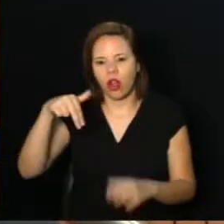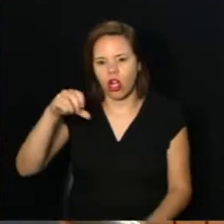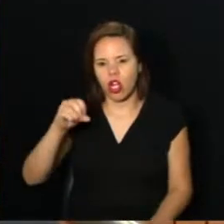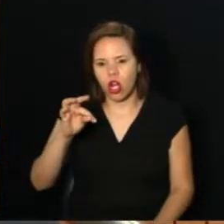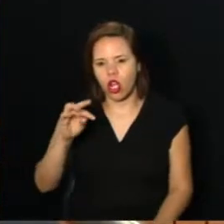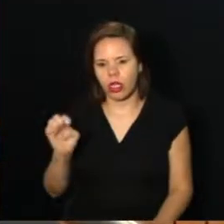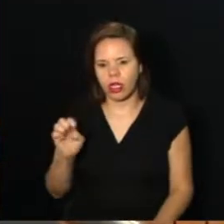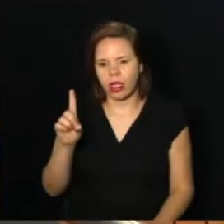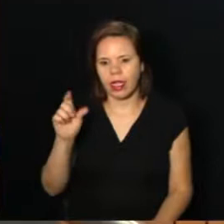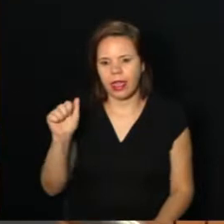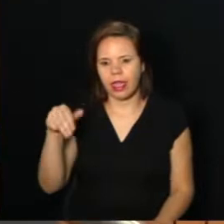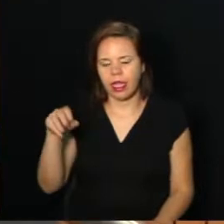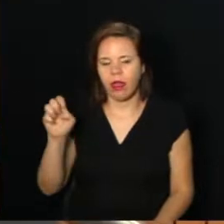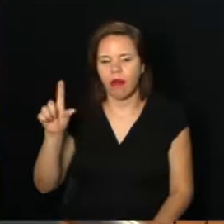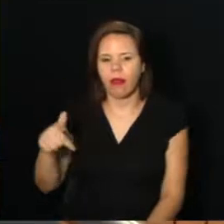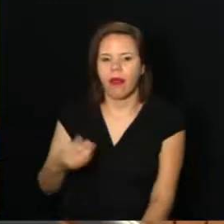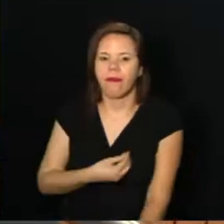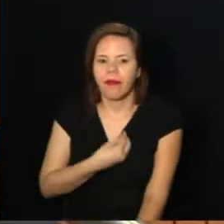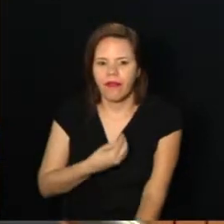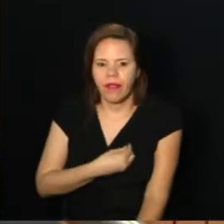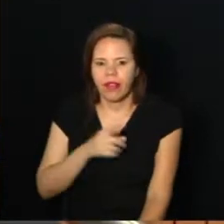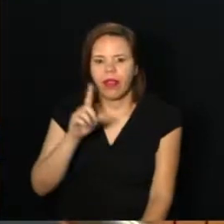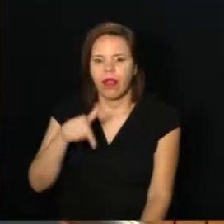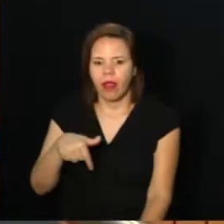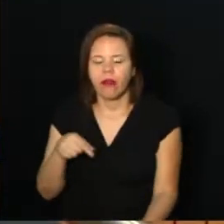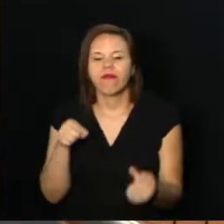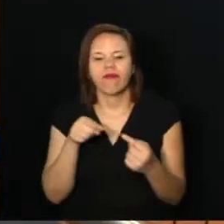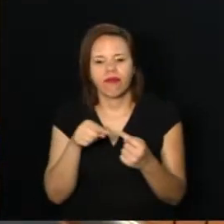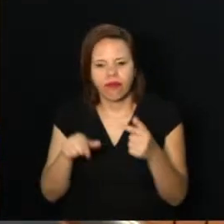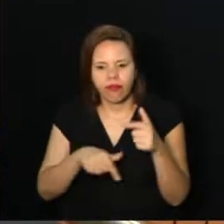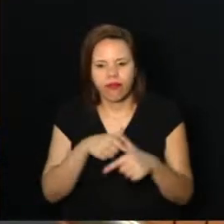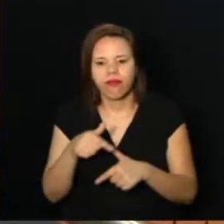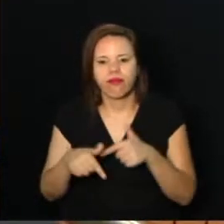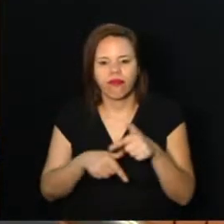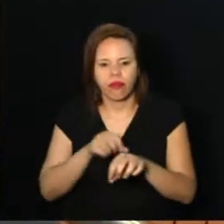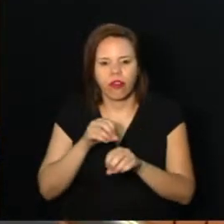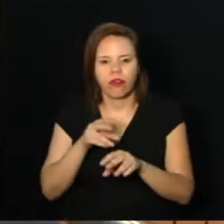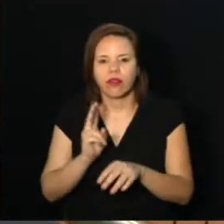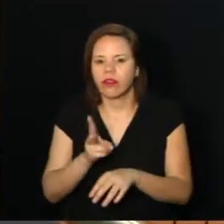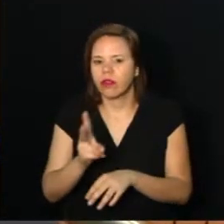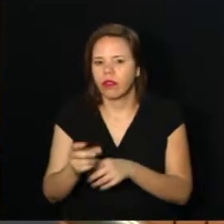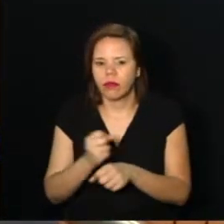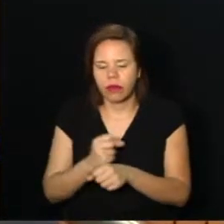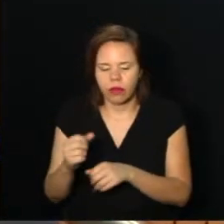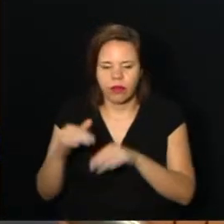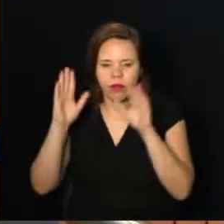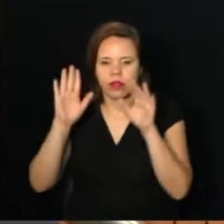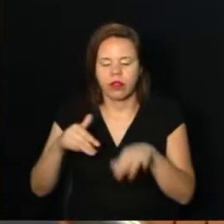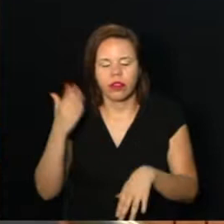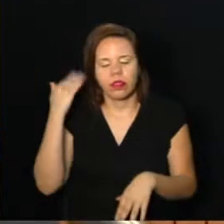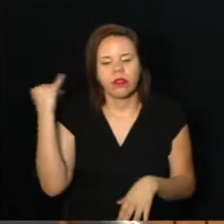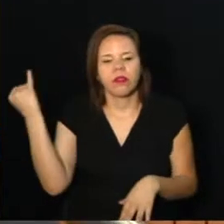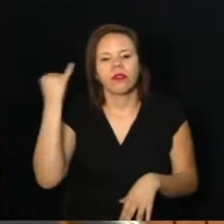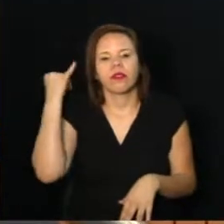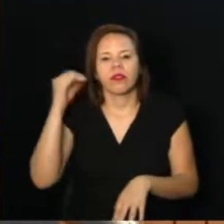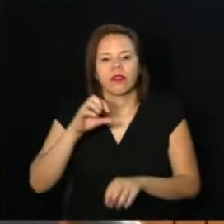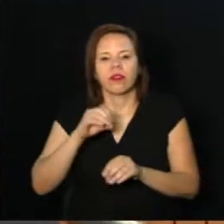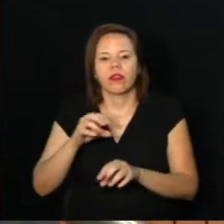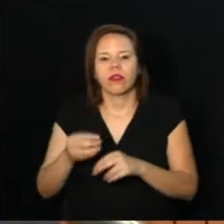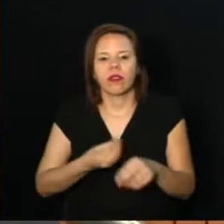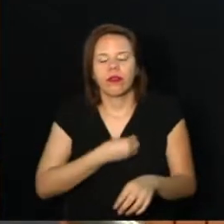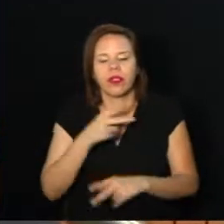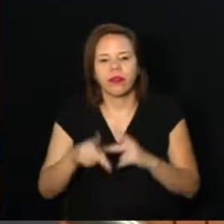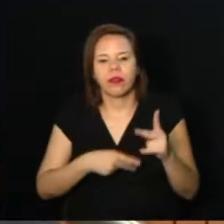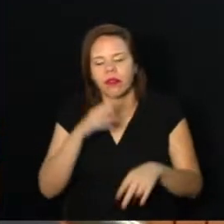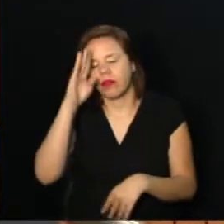é ligada à educação, e também sei da importância que é a educação na vida das pessoas,